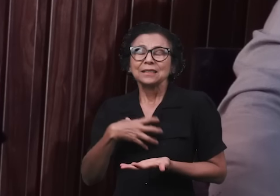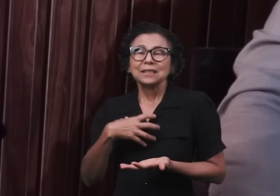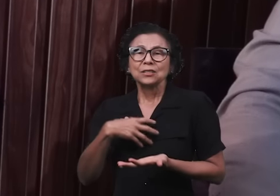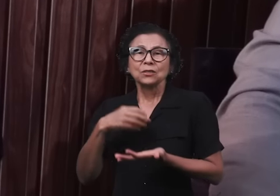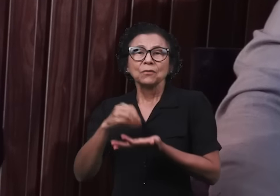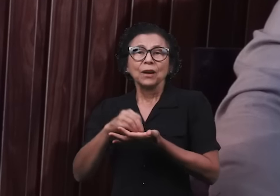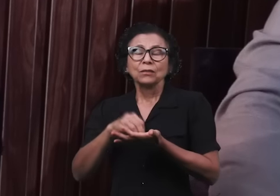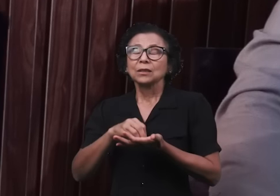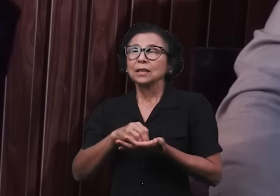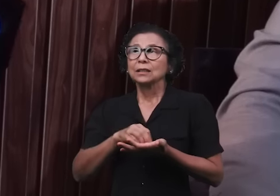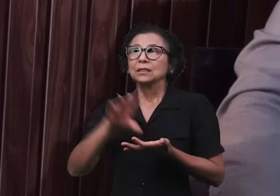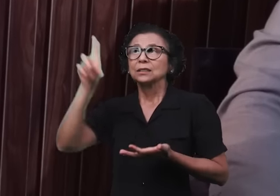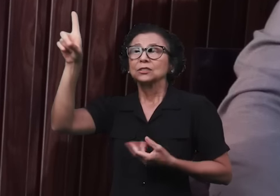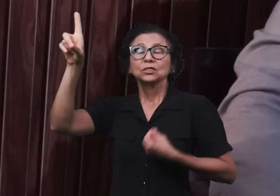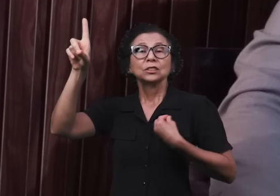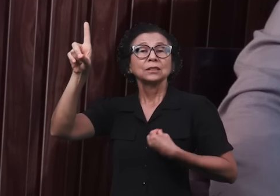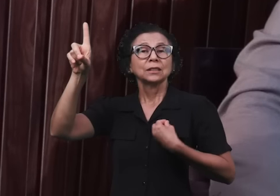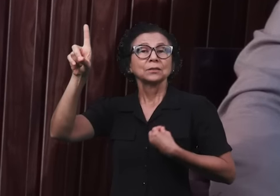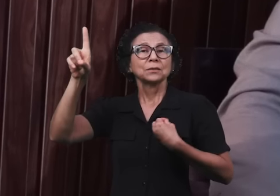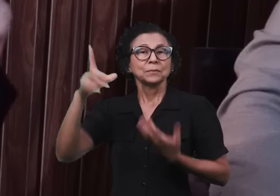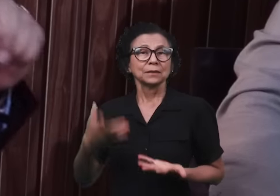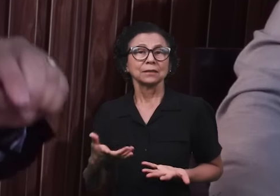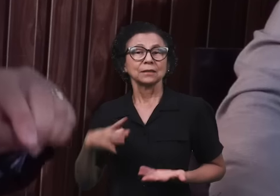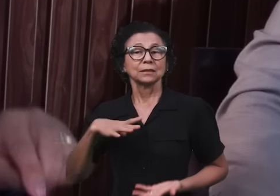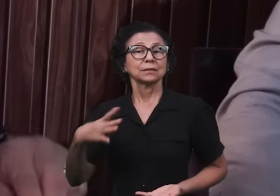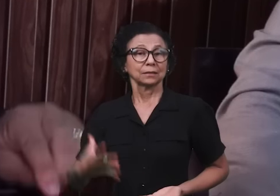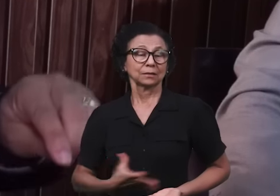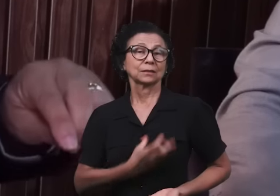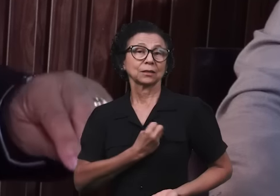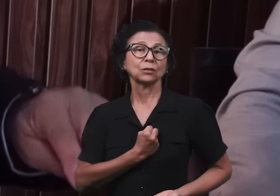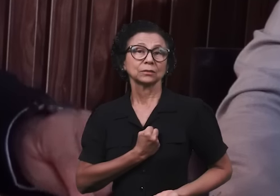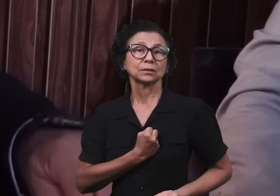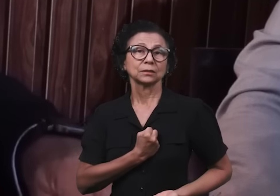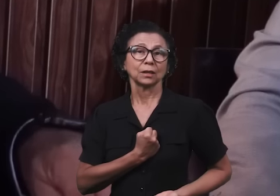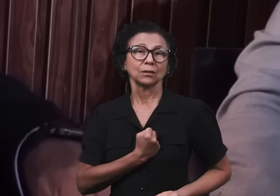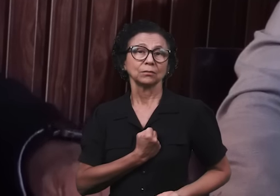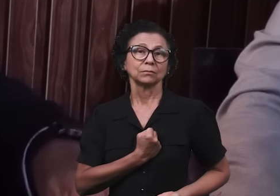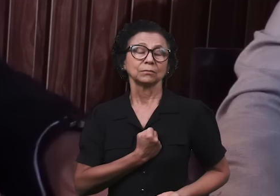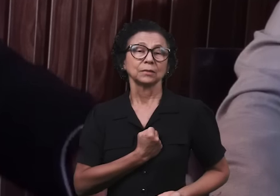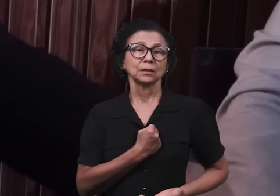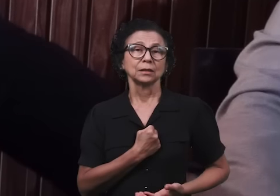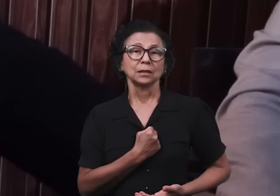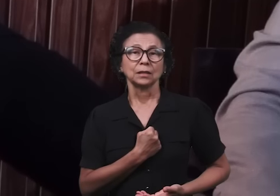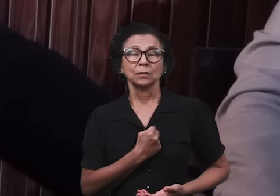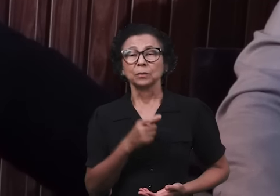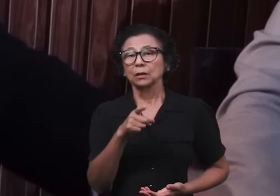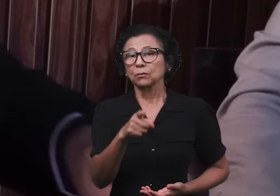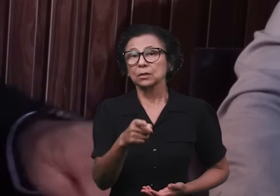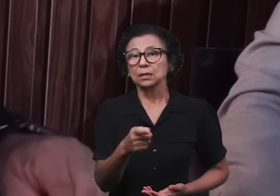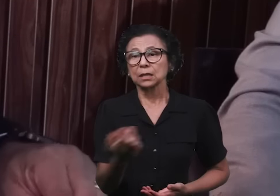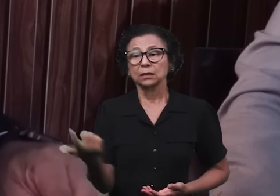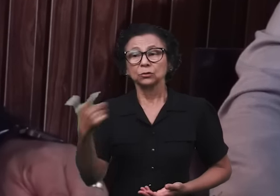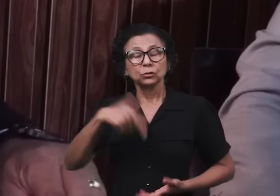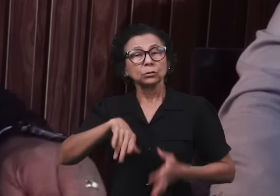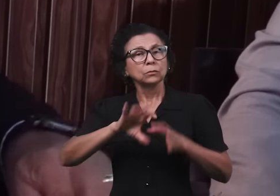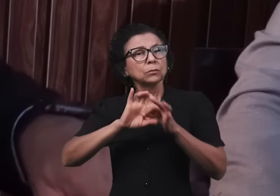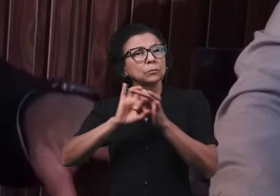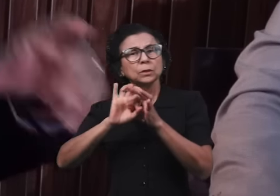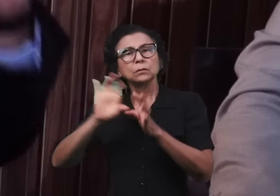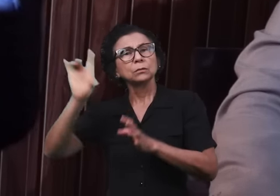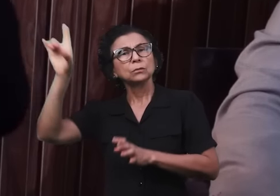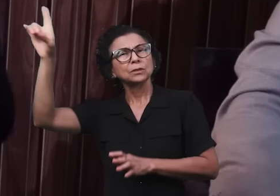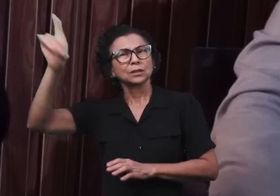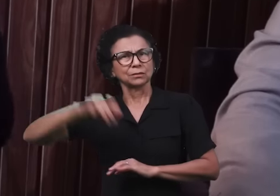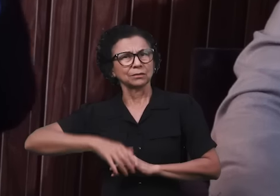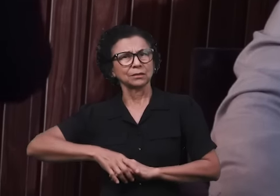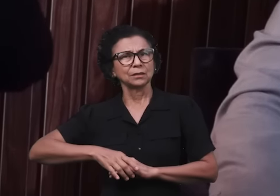salvação é um projeto de Deus para resgatar isso, para que o homem volte a ter comunhão com Deus. Volte a ter a comunhão que um